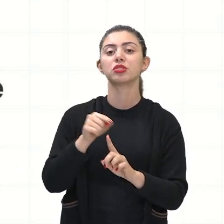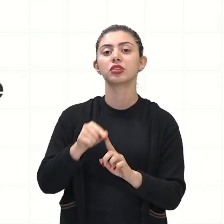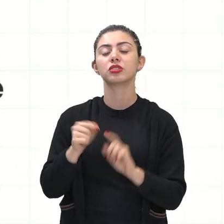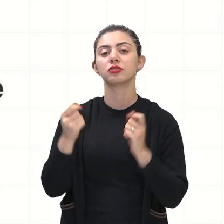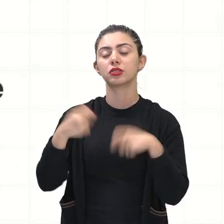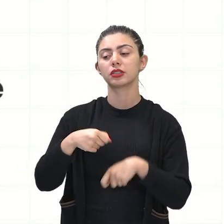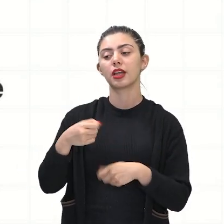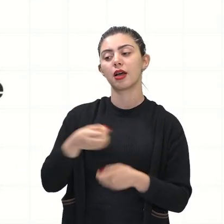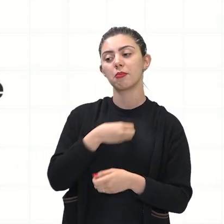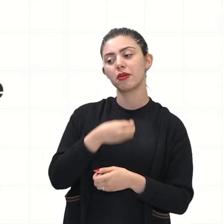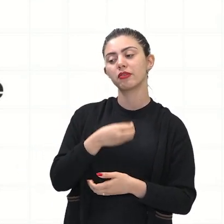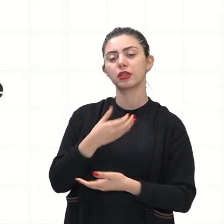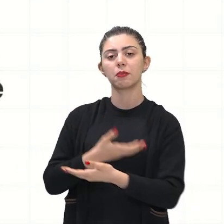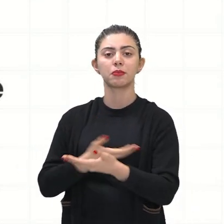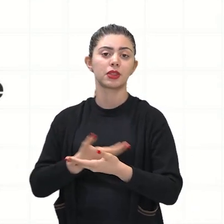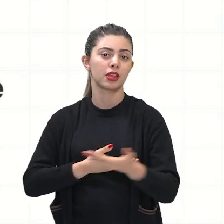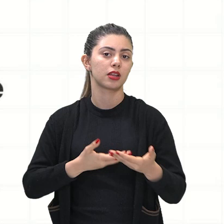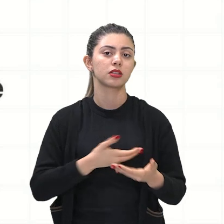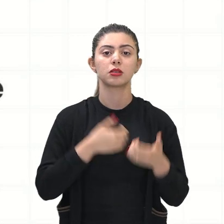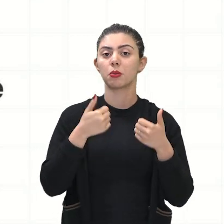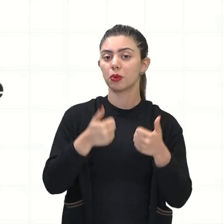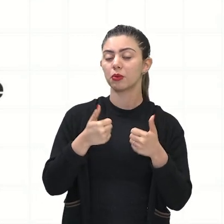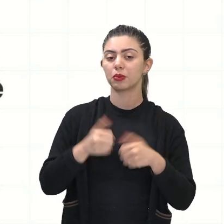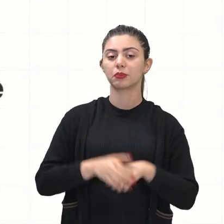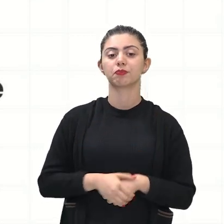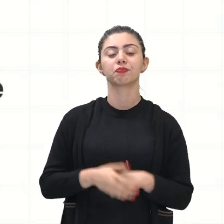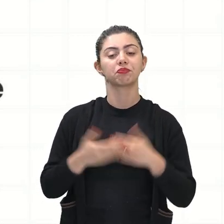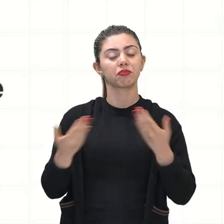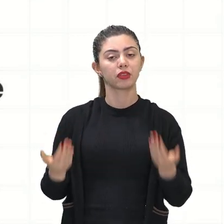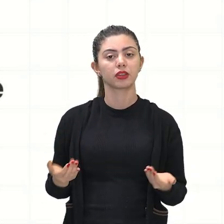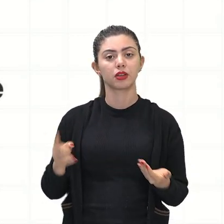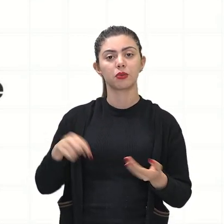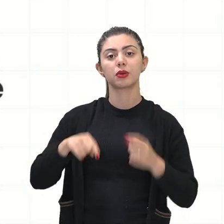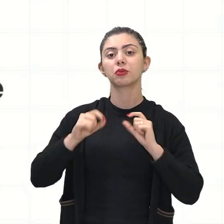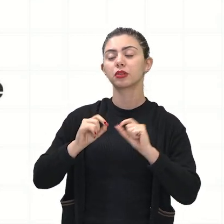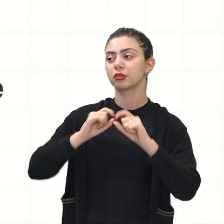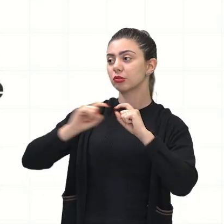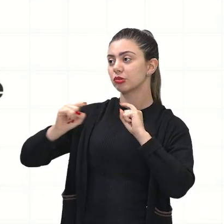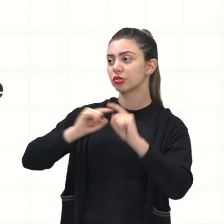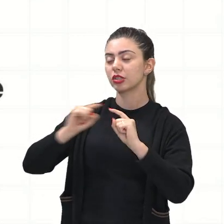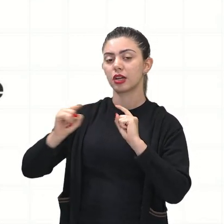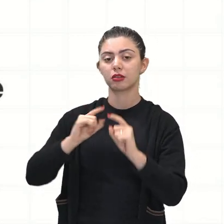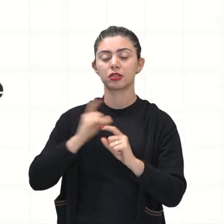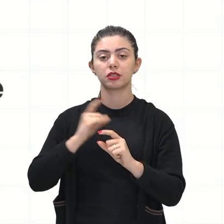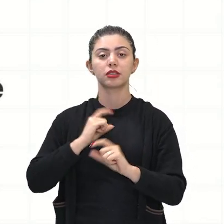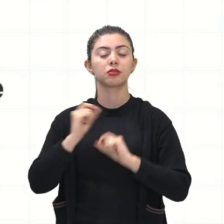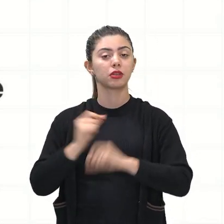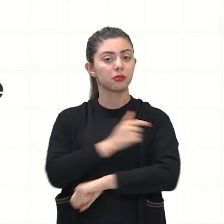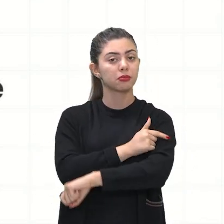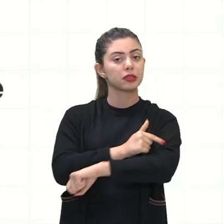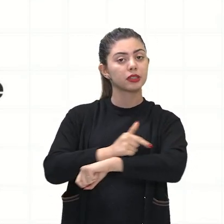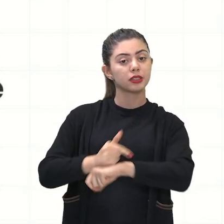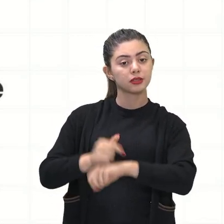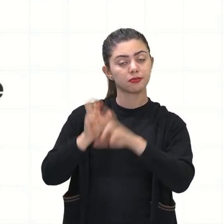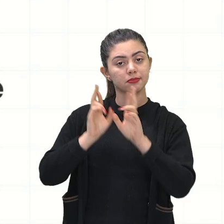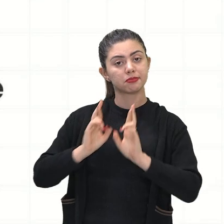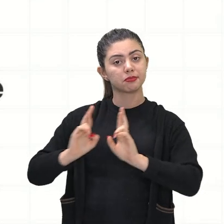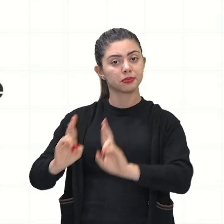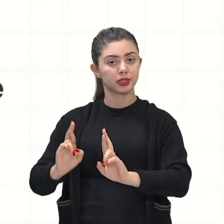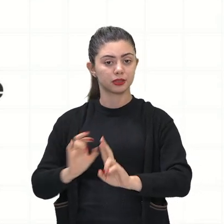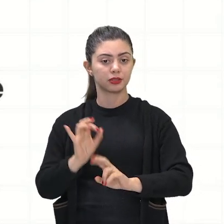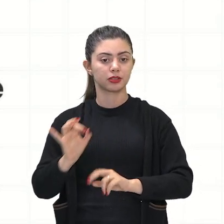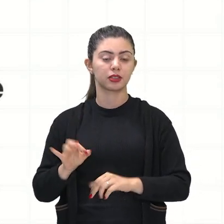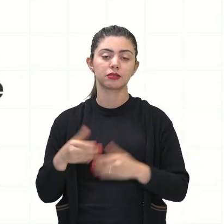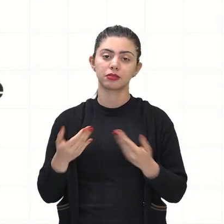justa e boa convivência. E aqui, um diálogo que respeite, uma convivência que respeite, acima de